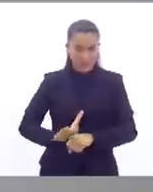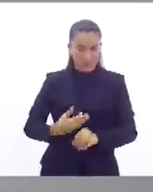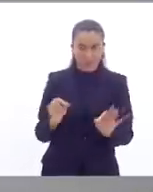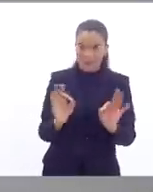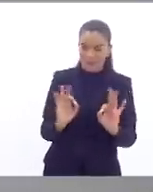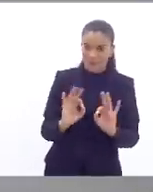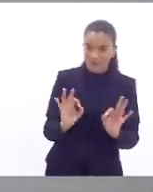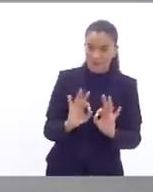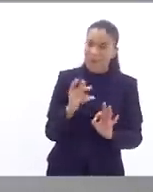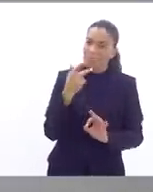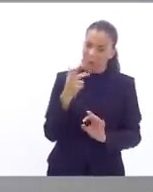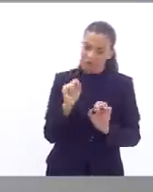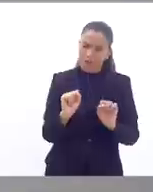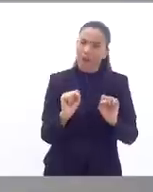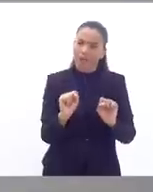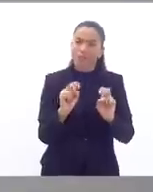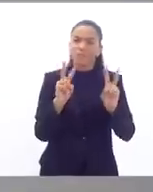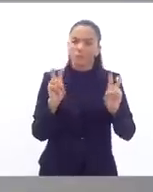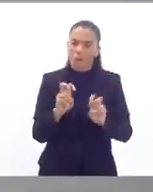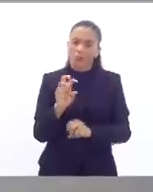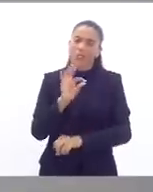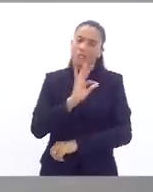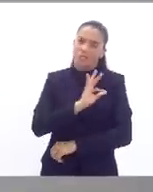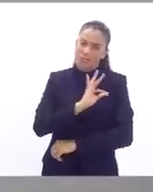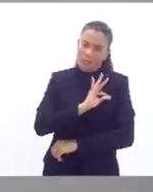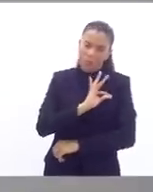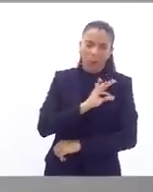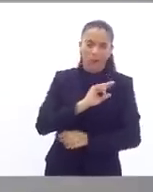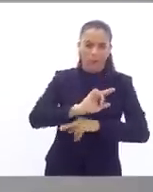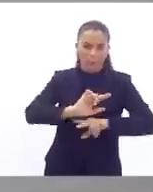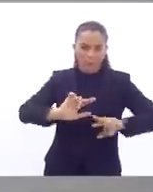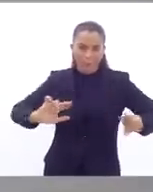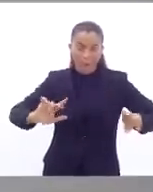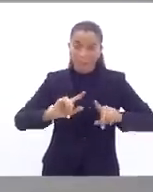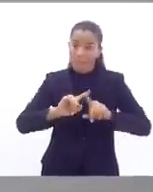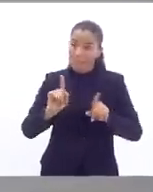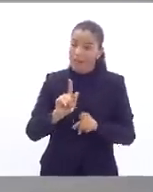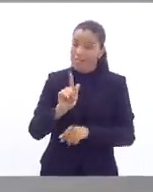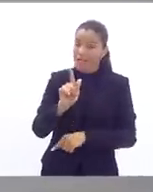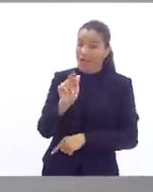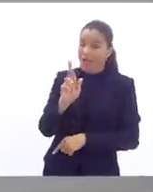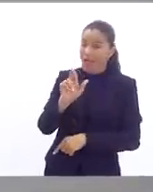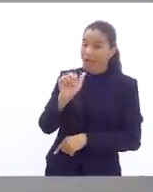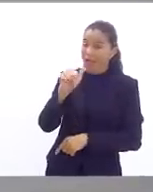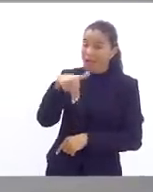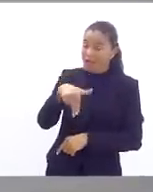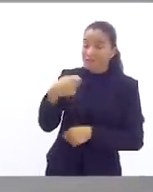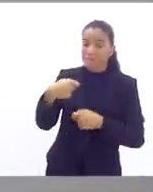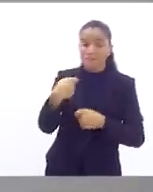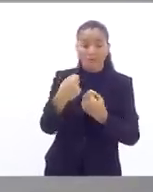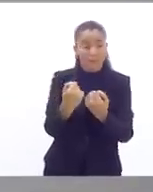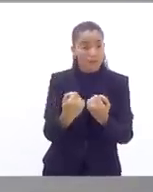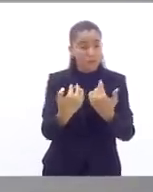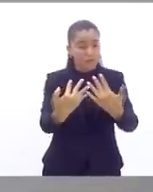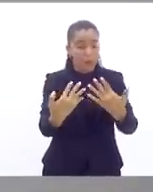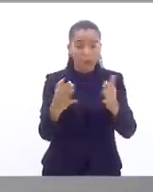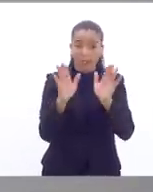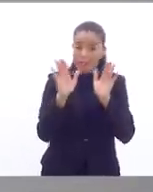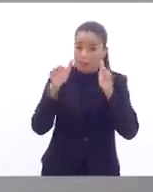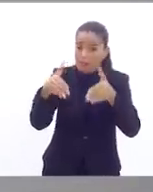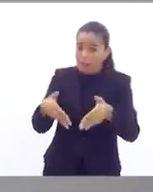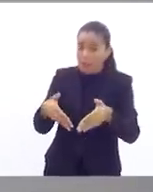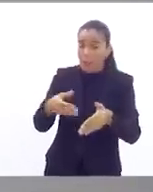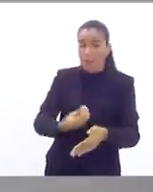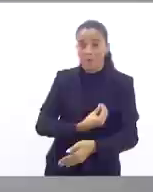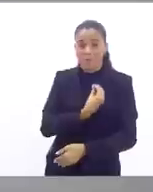que a gente toque nesse assunto também mas eu acho que a grama merece uma audiência específica como a presença da